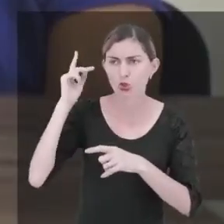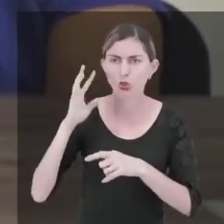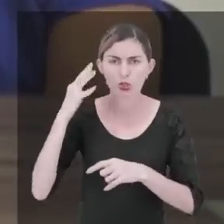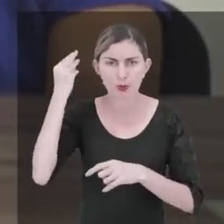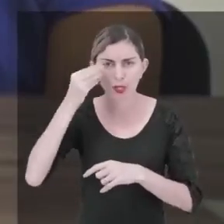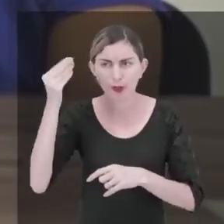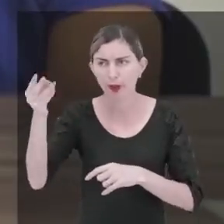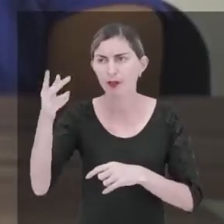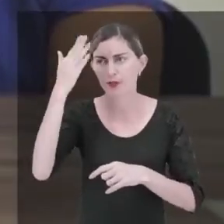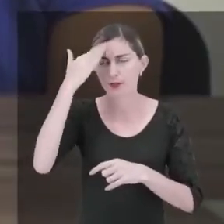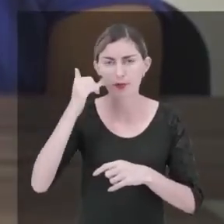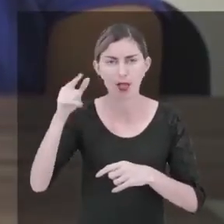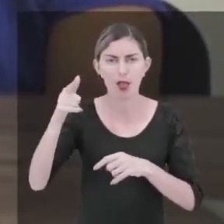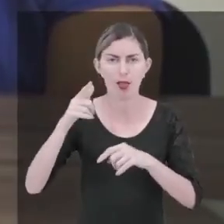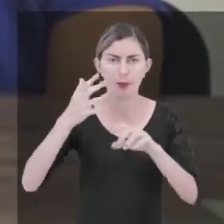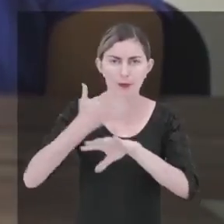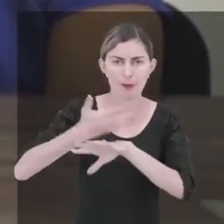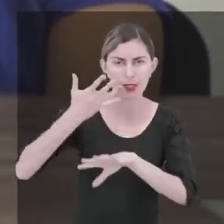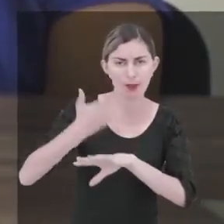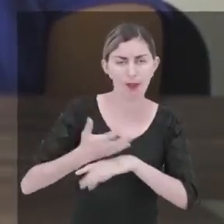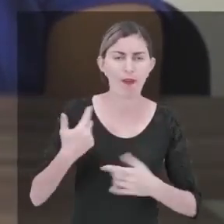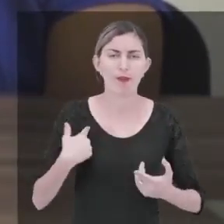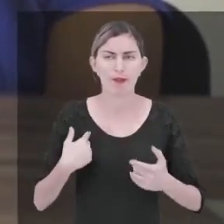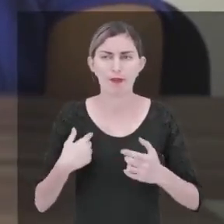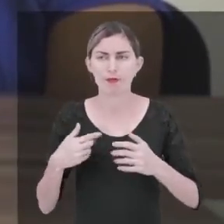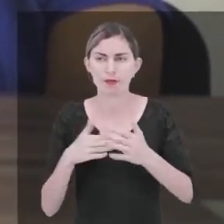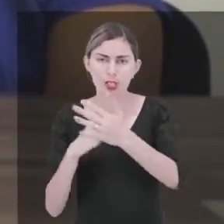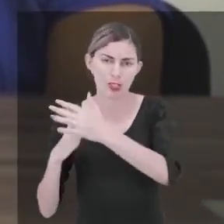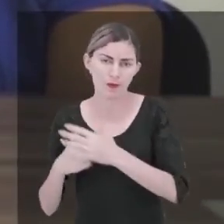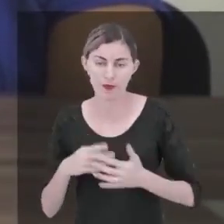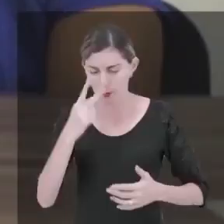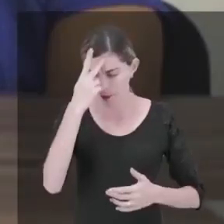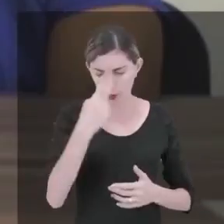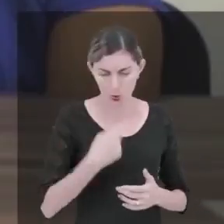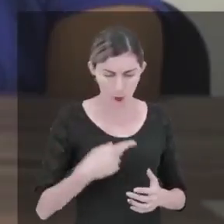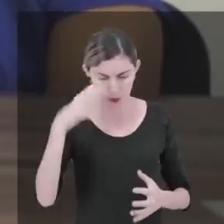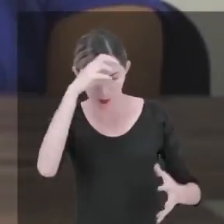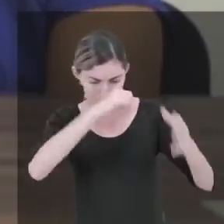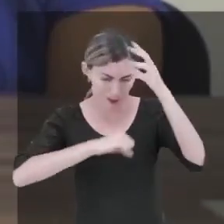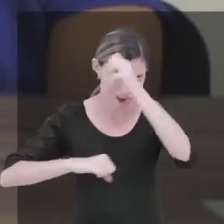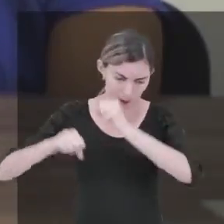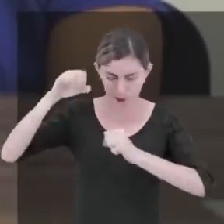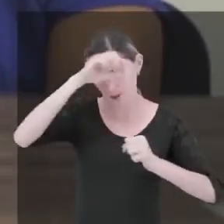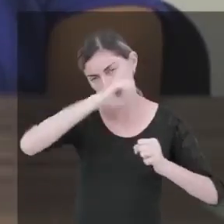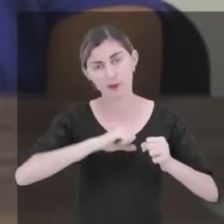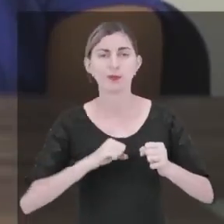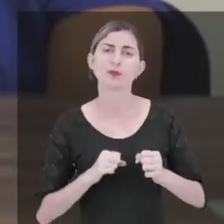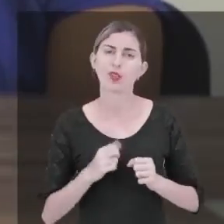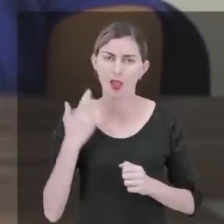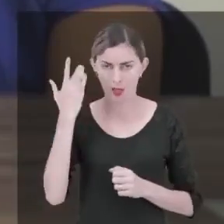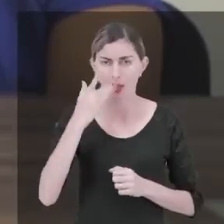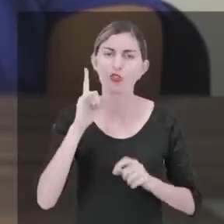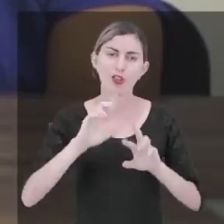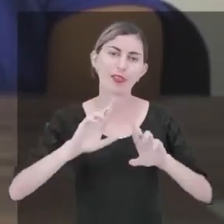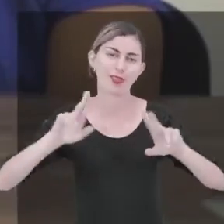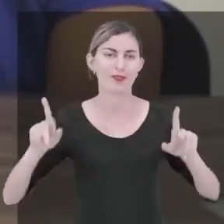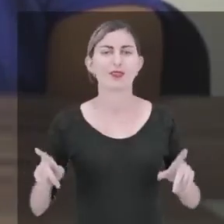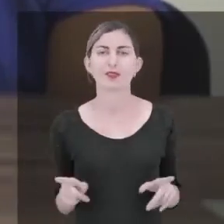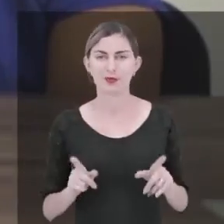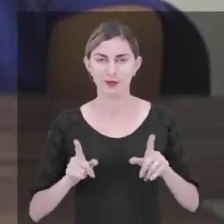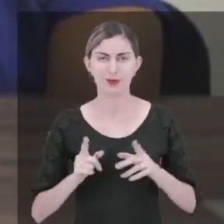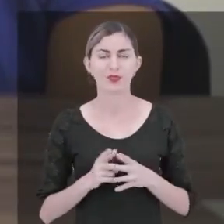pessoas que sabiam alguma matéria, fazer desafios a mim mesma e aprender, eu acho